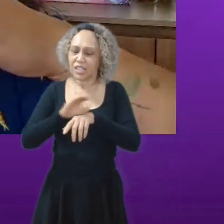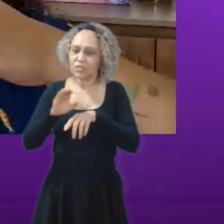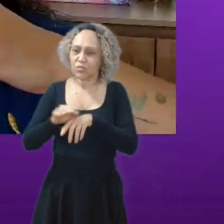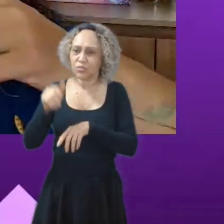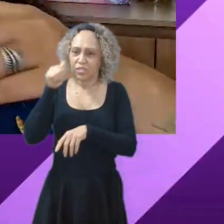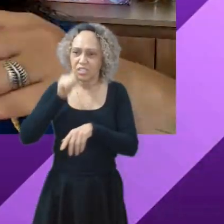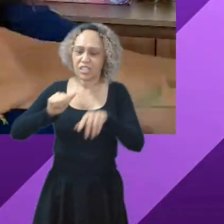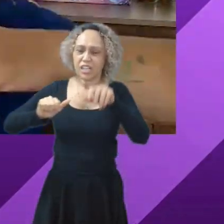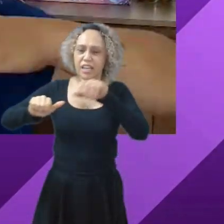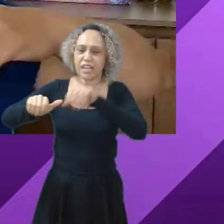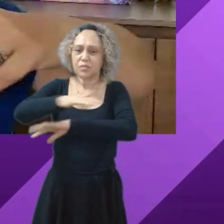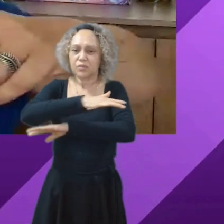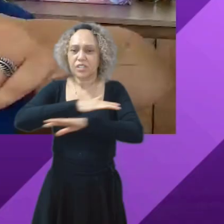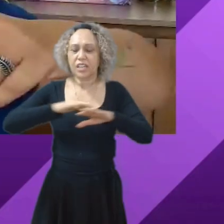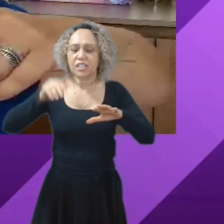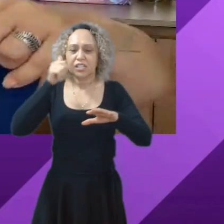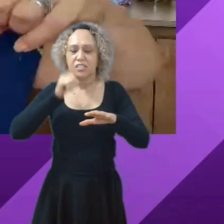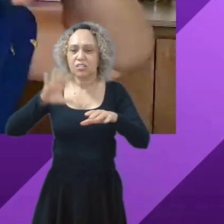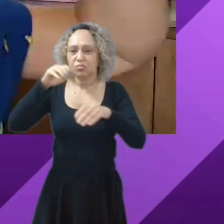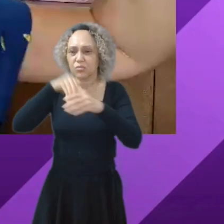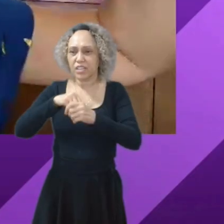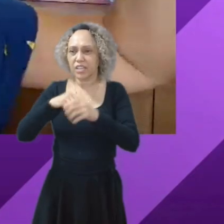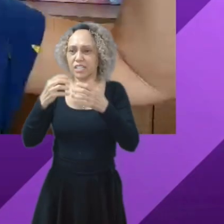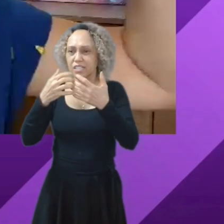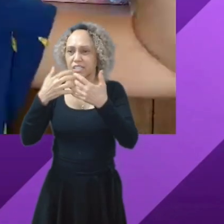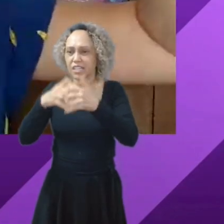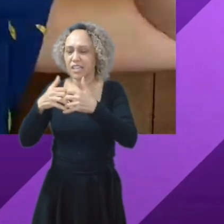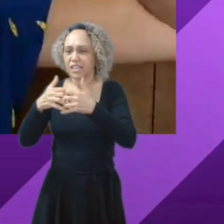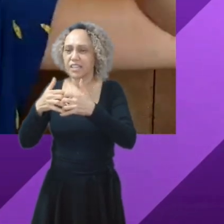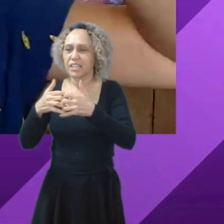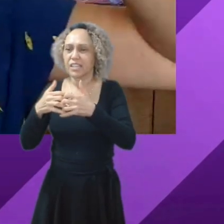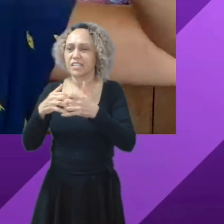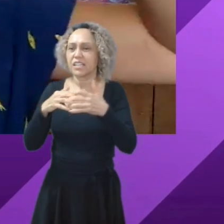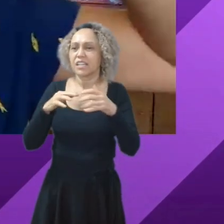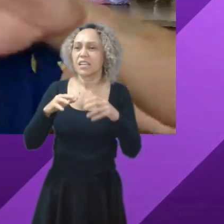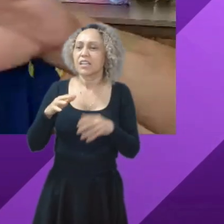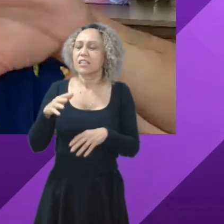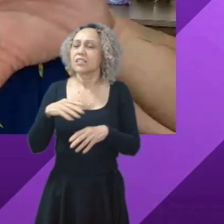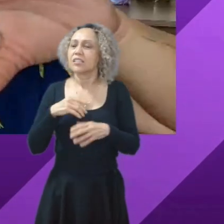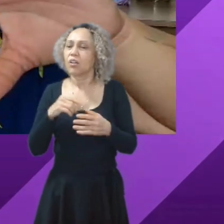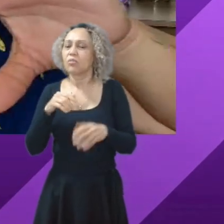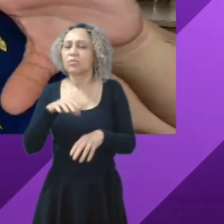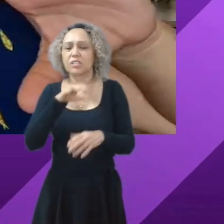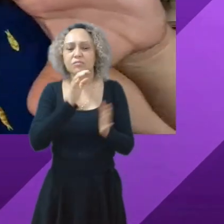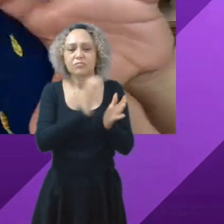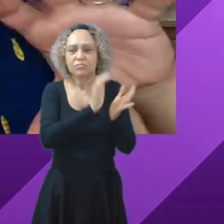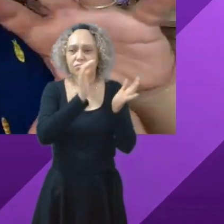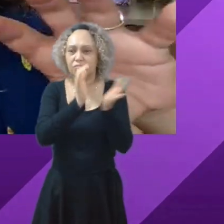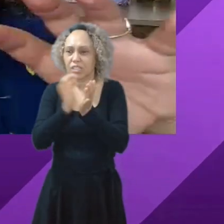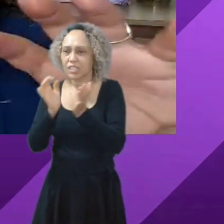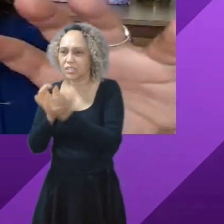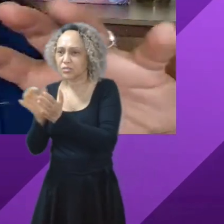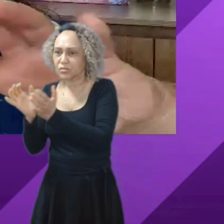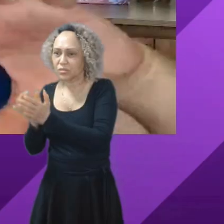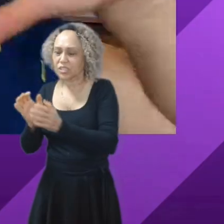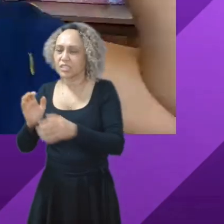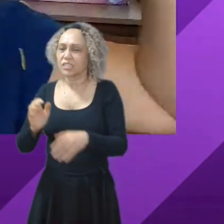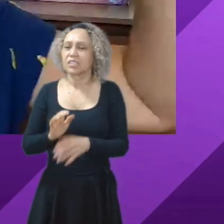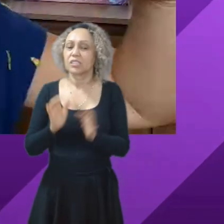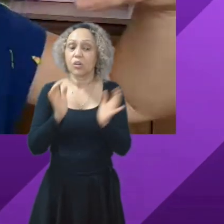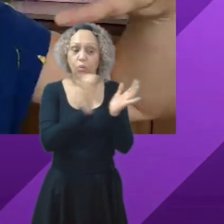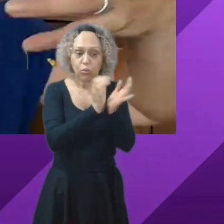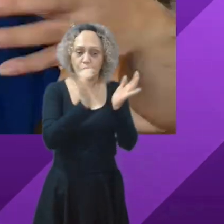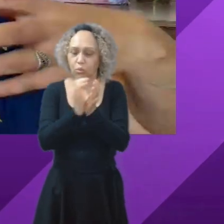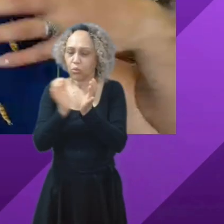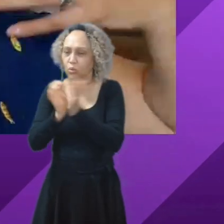e aí tem outras que já fizeram curso do Programaria. Então, a gente vê que mesmo sendo grupos diferentes,